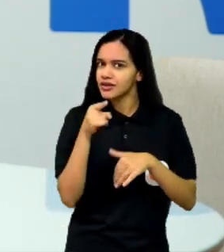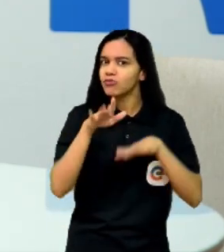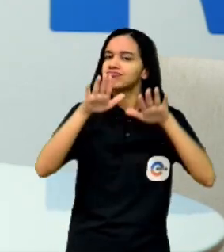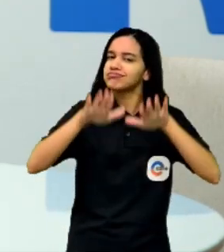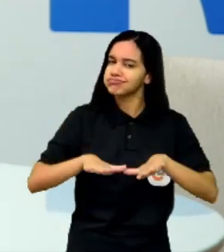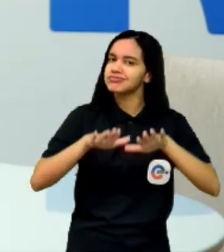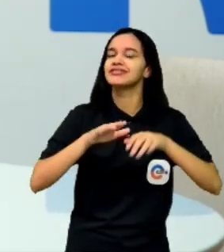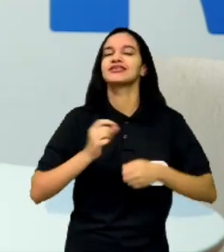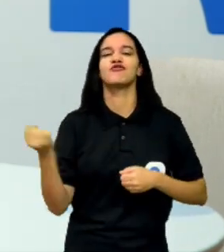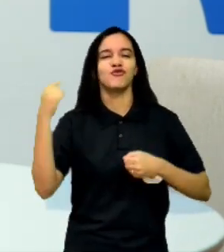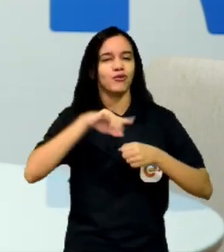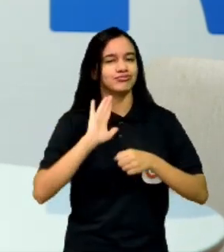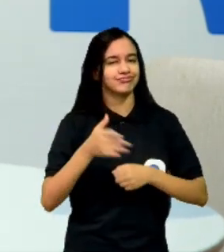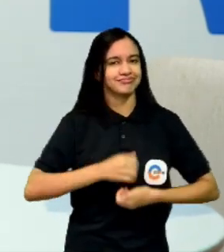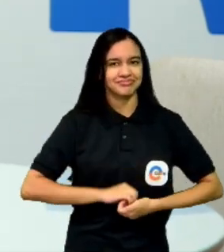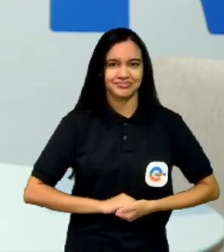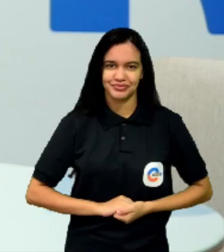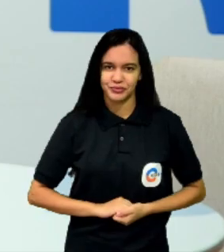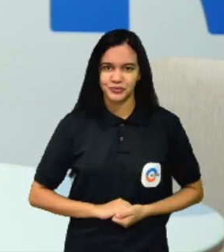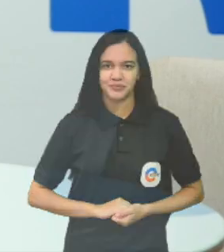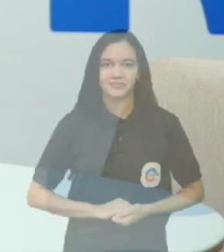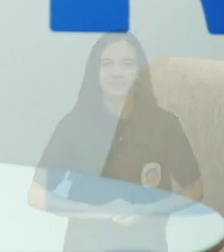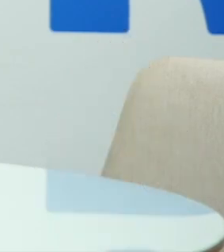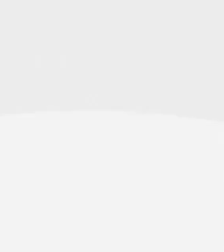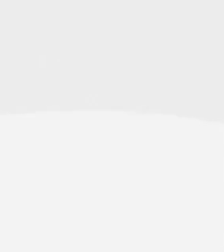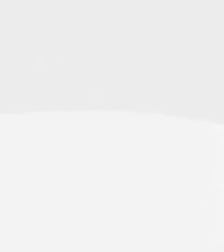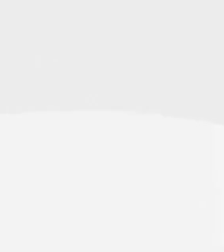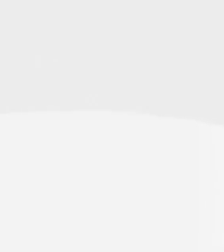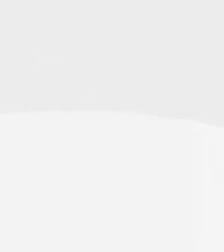daí, que eu volto já já.